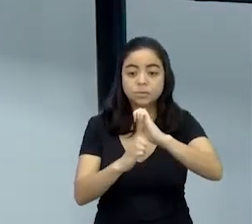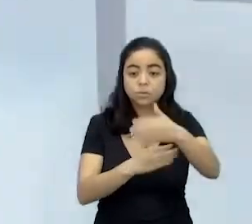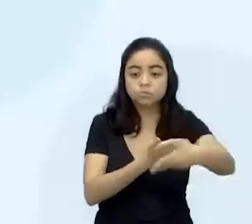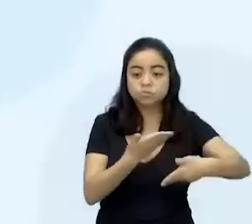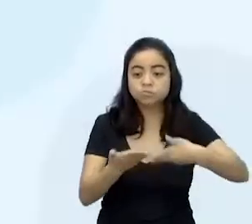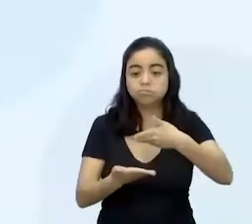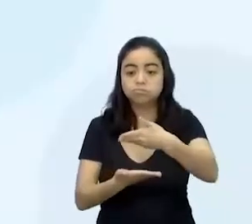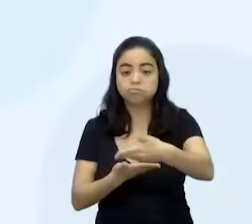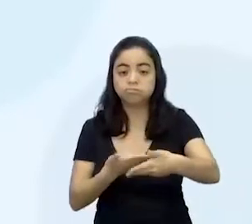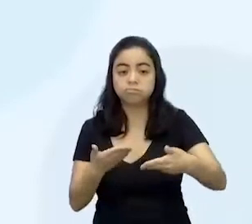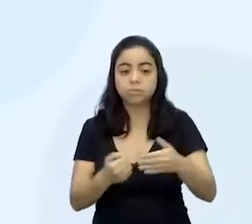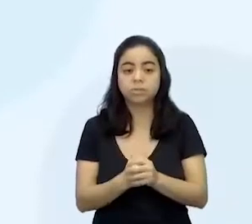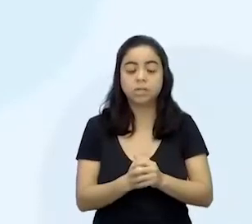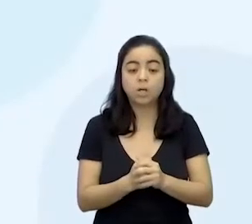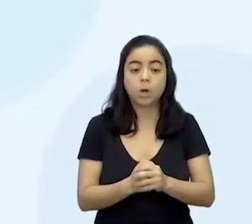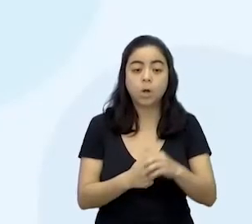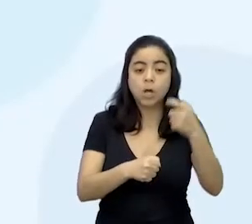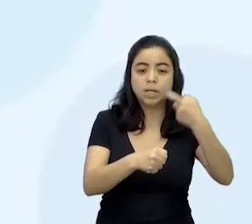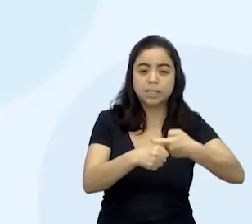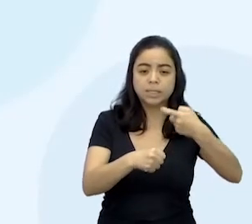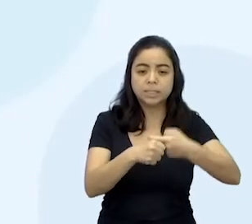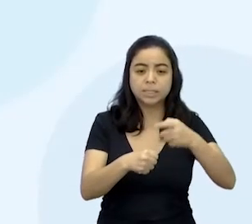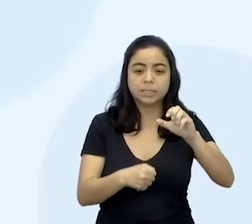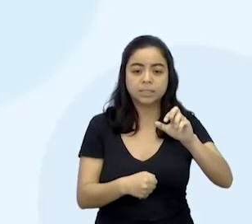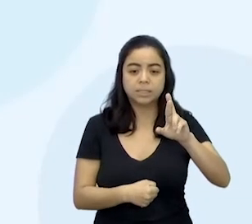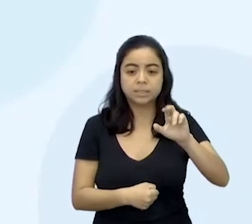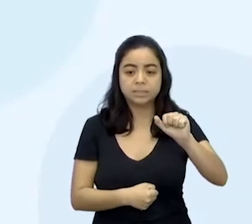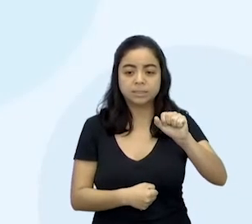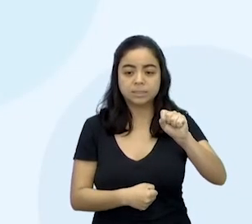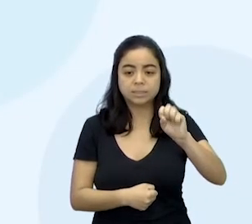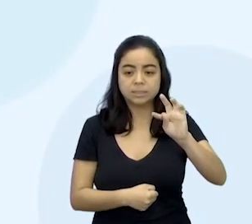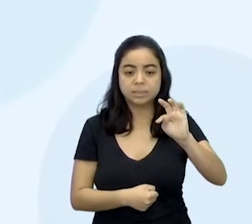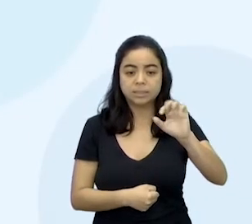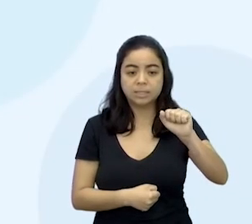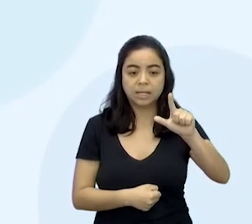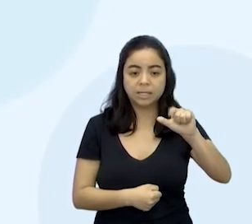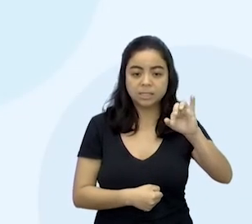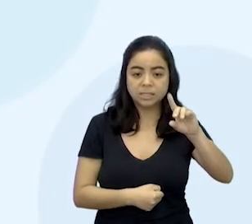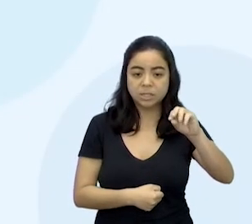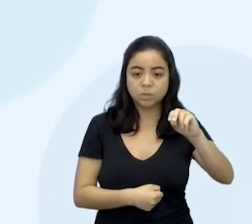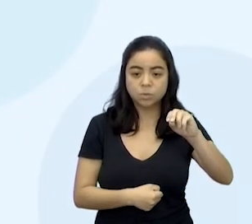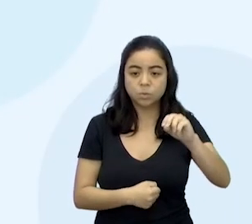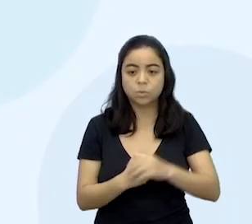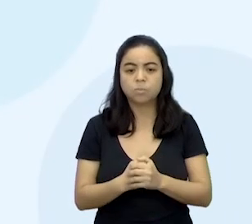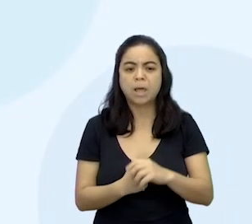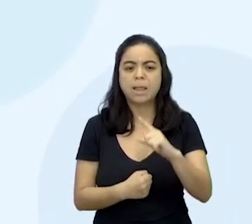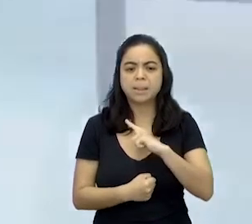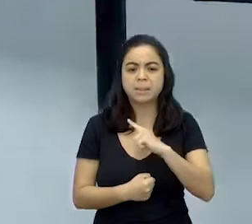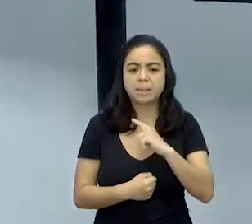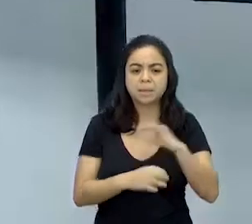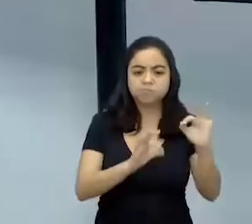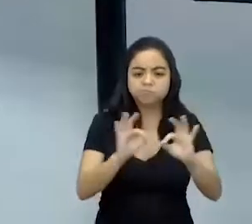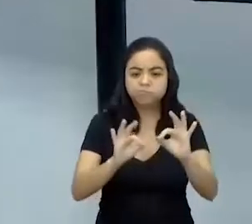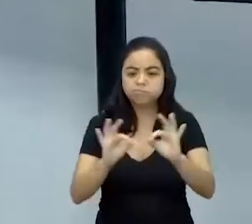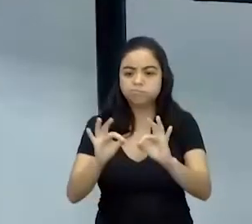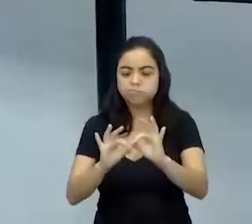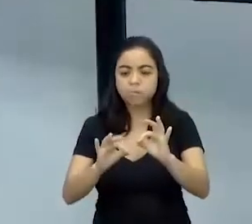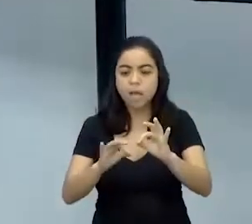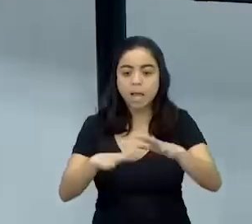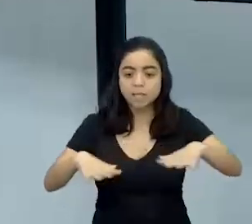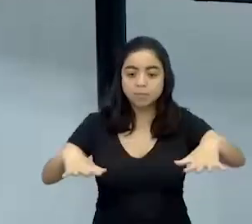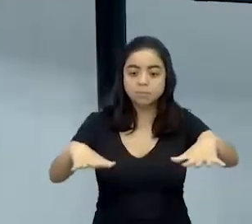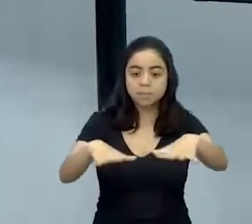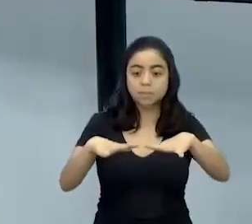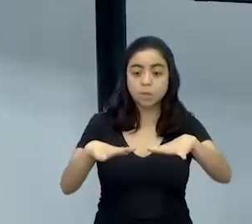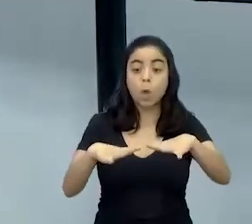Os sólidos cristalinos não têm ordenação espacial? Opa, parou aí. Tem, e a gente já viu quais são as